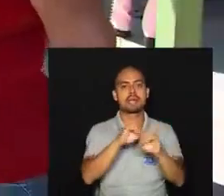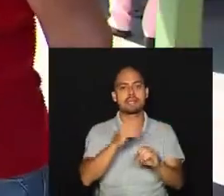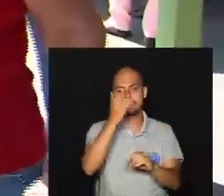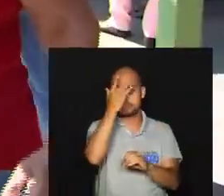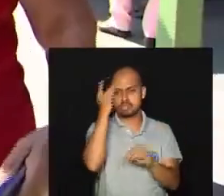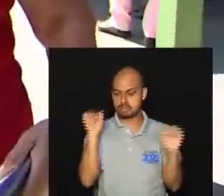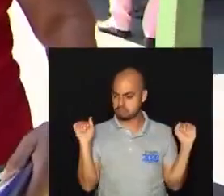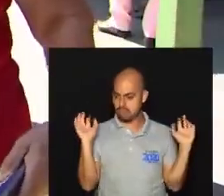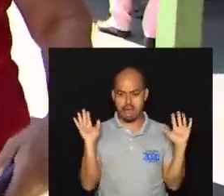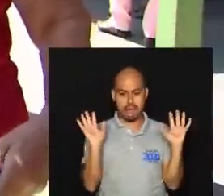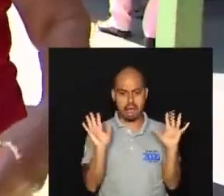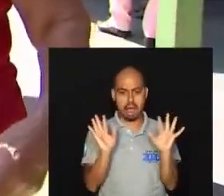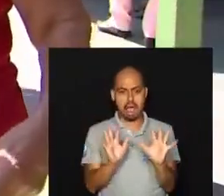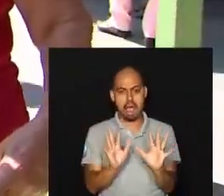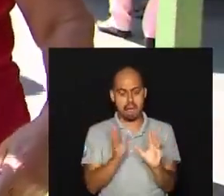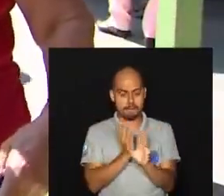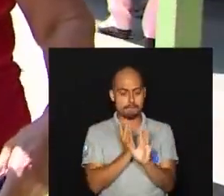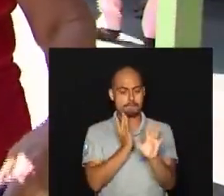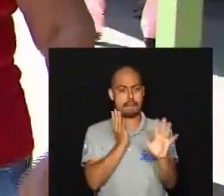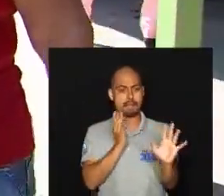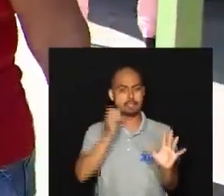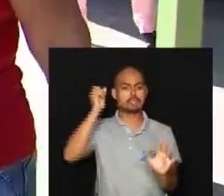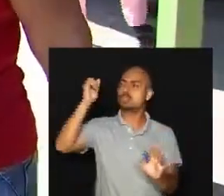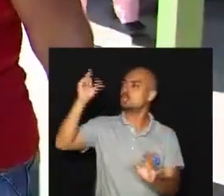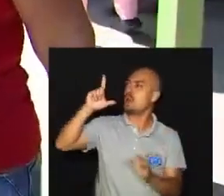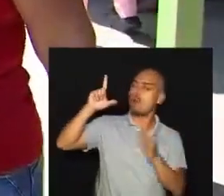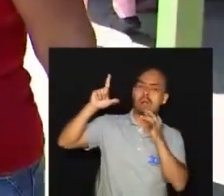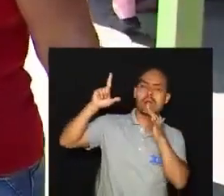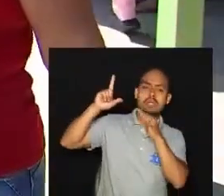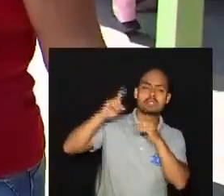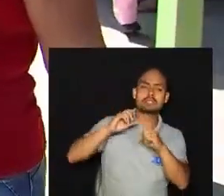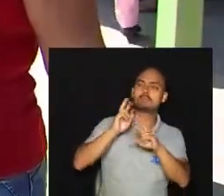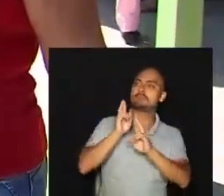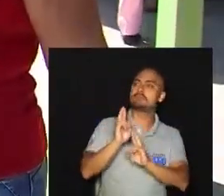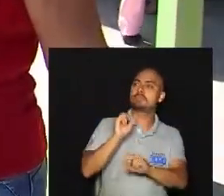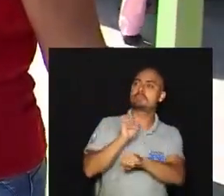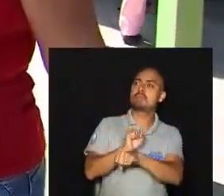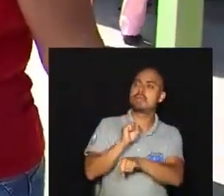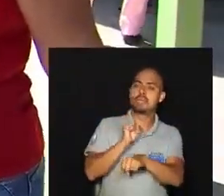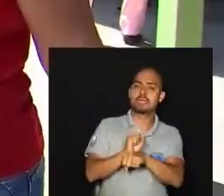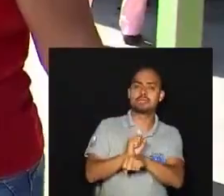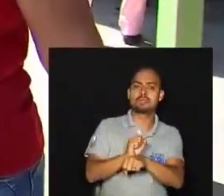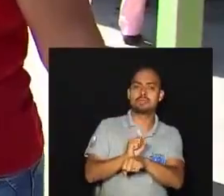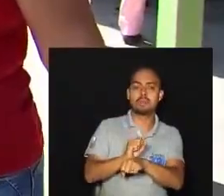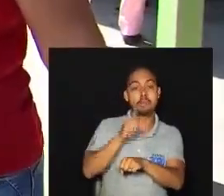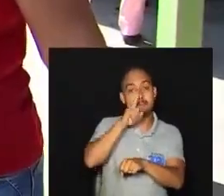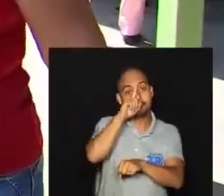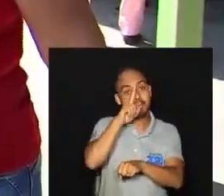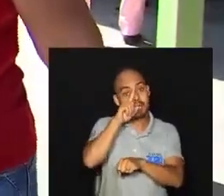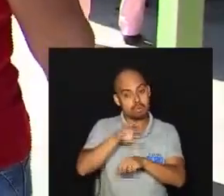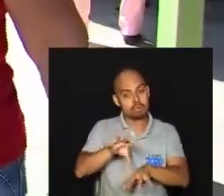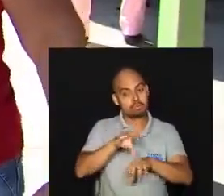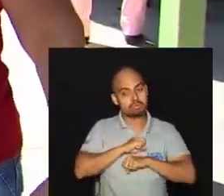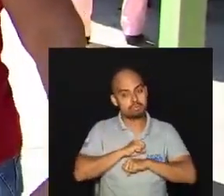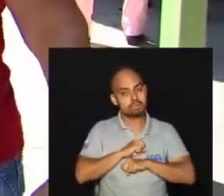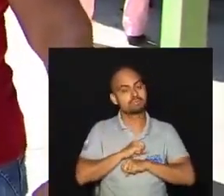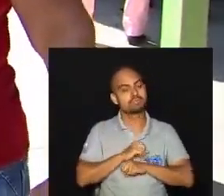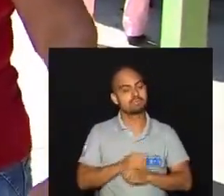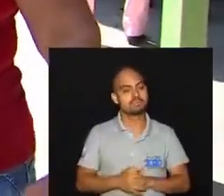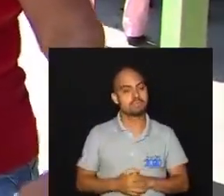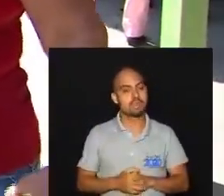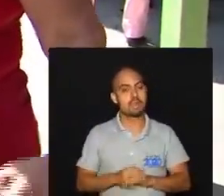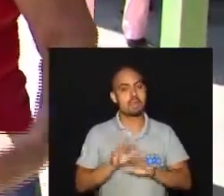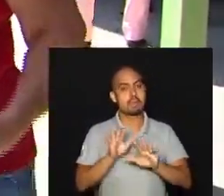aí, e a gente aqui na fila no meio do sol esperando nessa pandemia, arriscado até pegar o corona. Mas